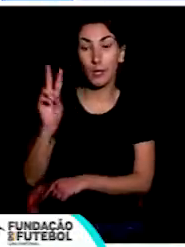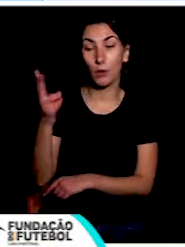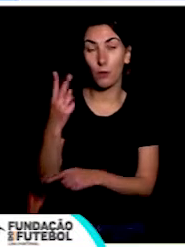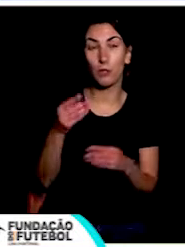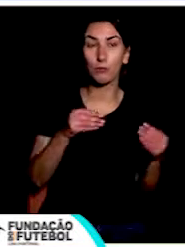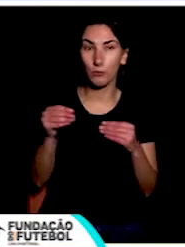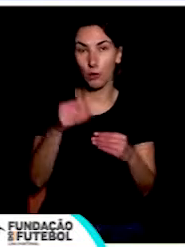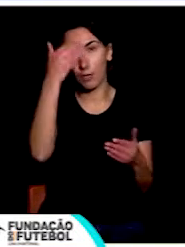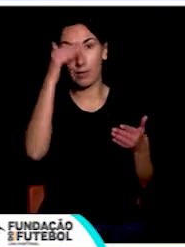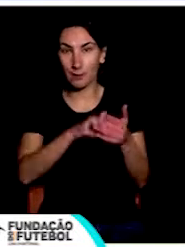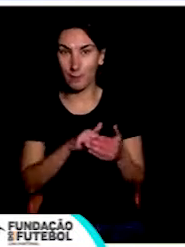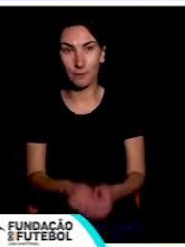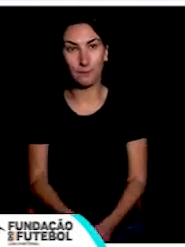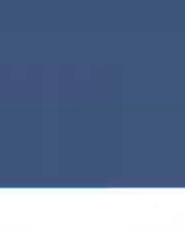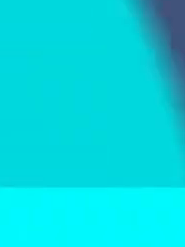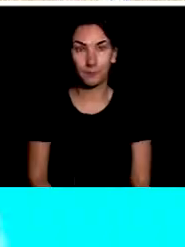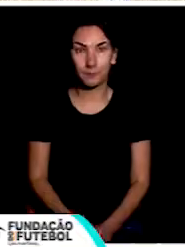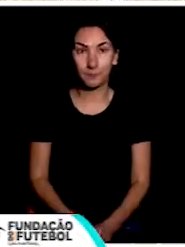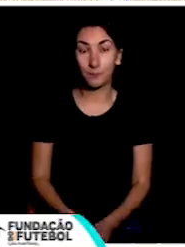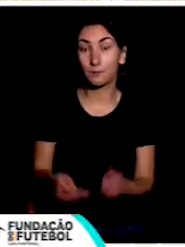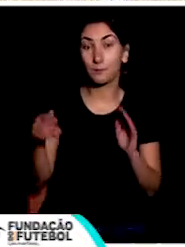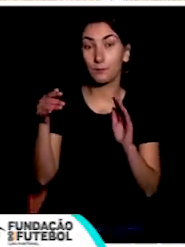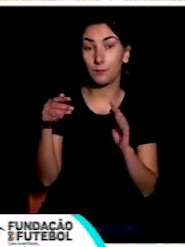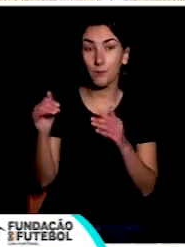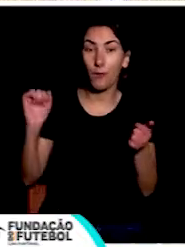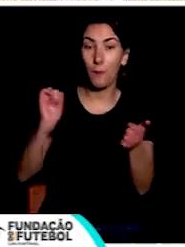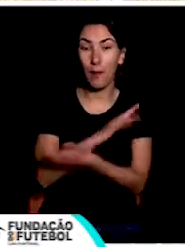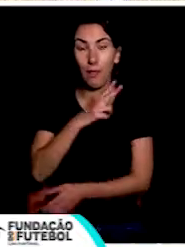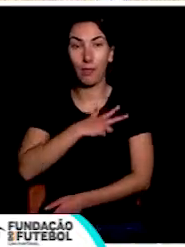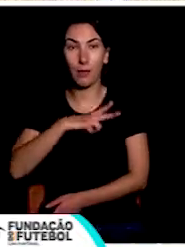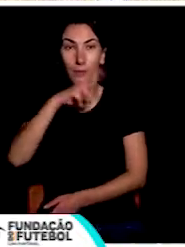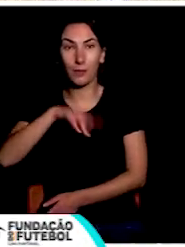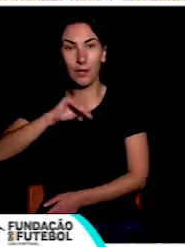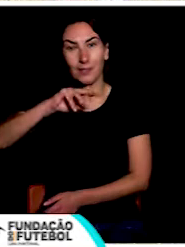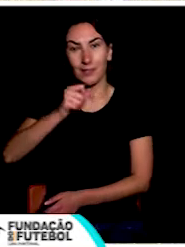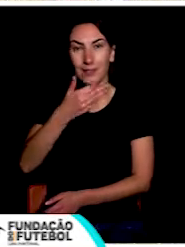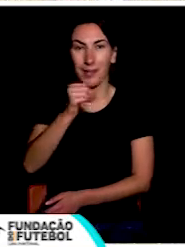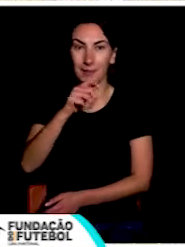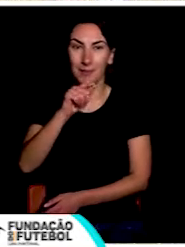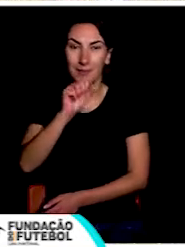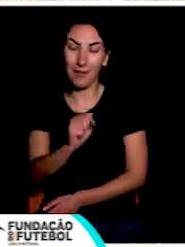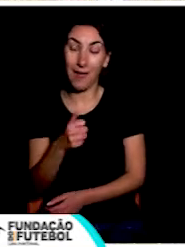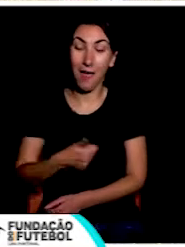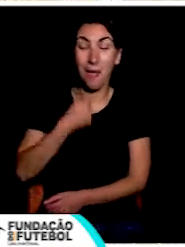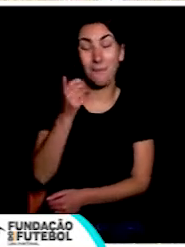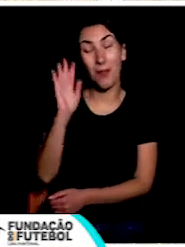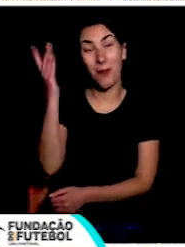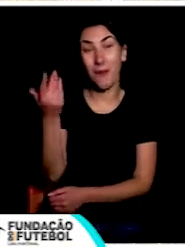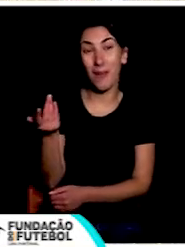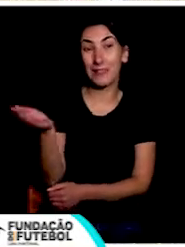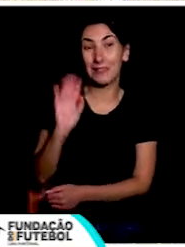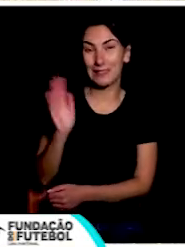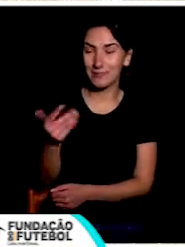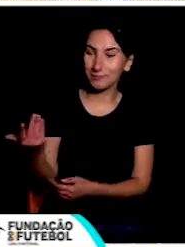após 3 jornadas sem triunfar. O Magazine da Liga Portugal SABSEC tem mais encanto na hora da despedida.